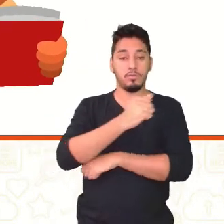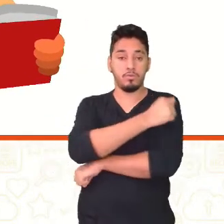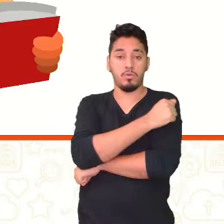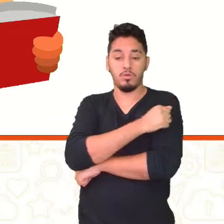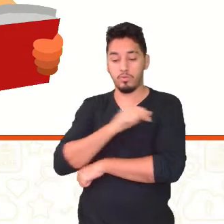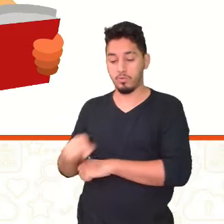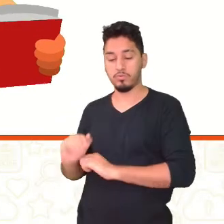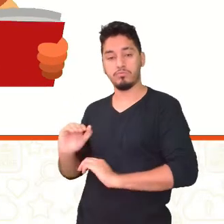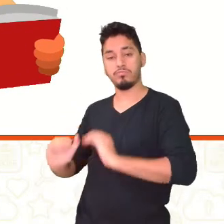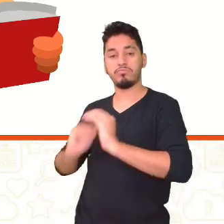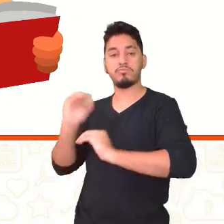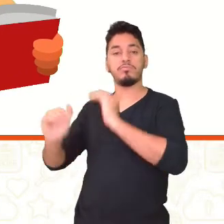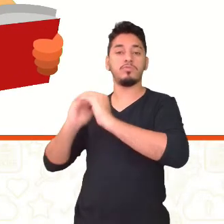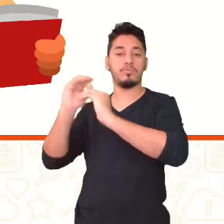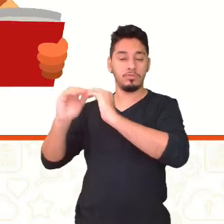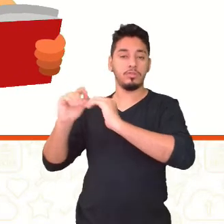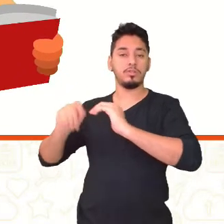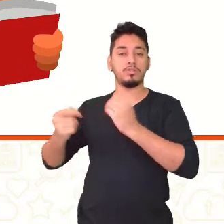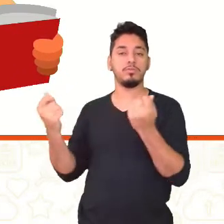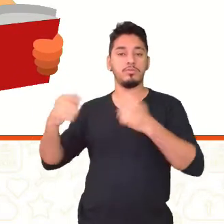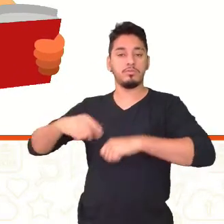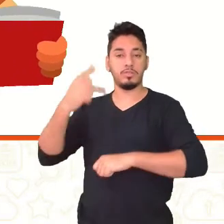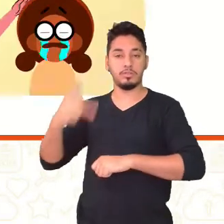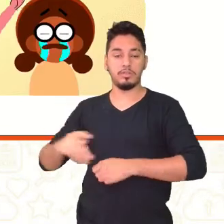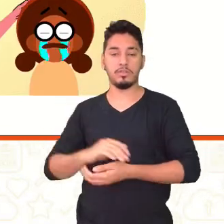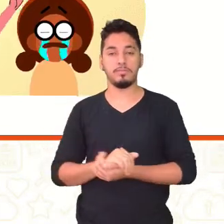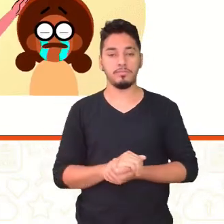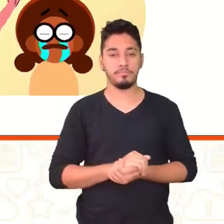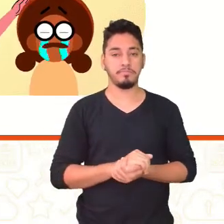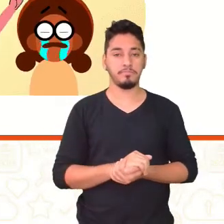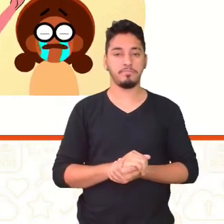se desenvolva a partir das suas possibilidades.